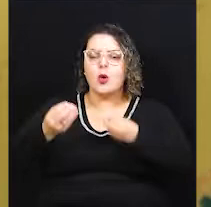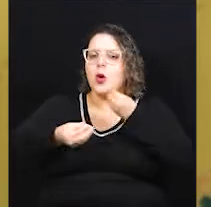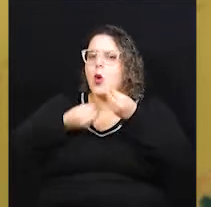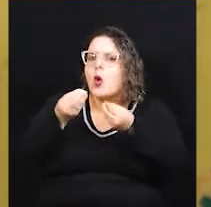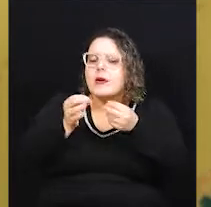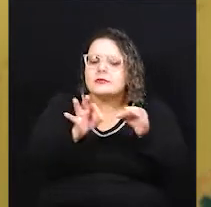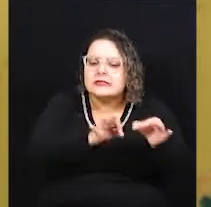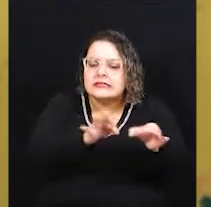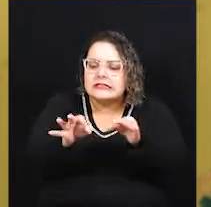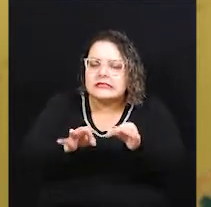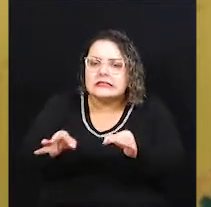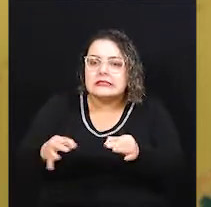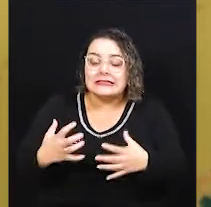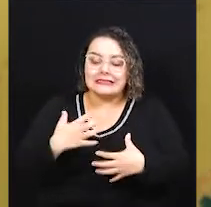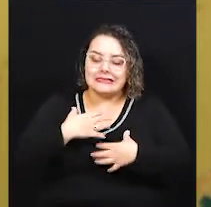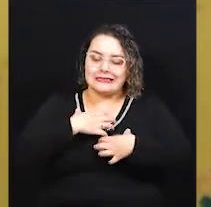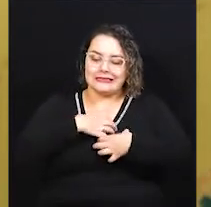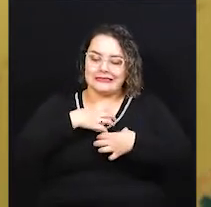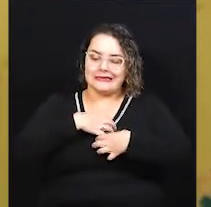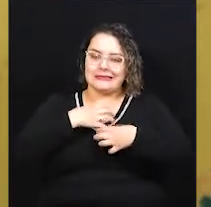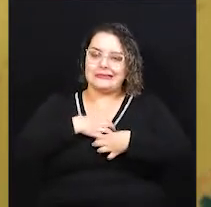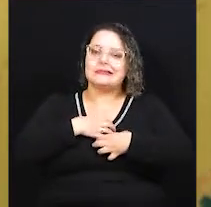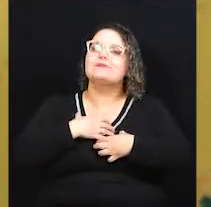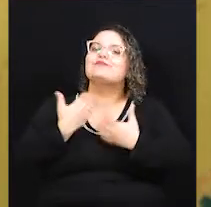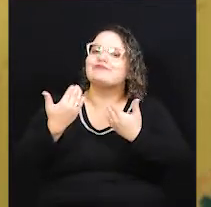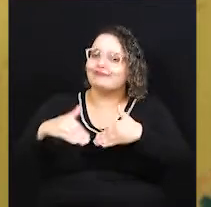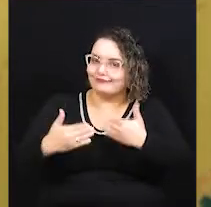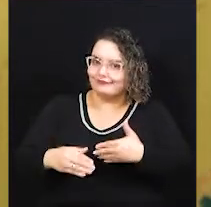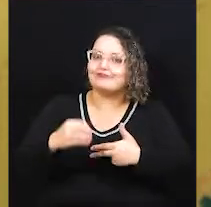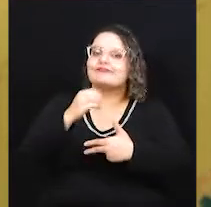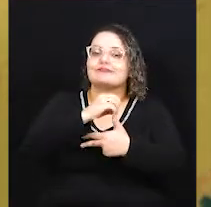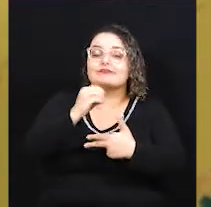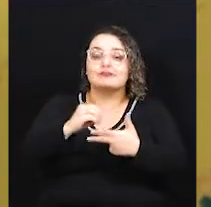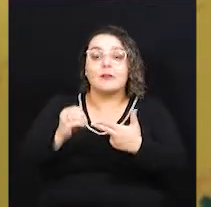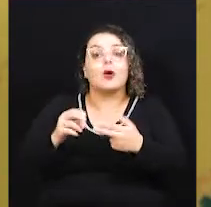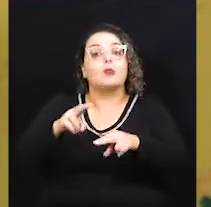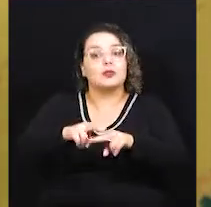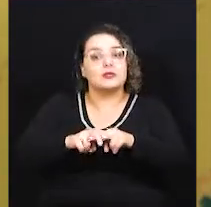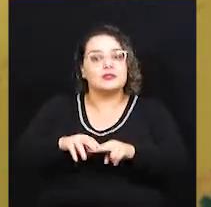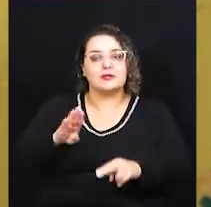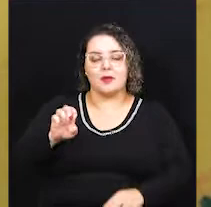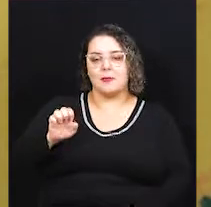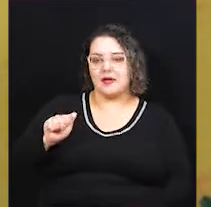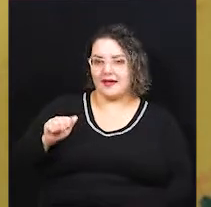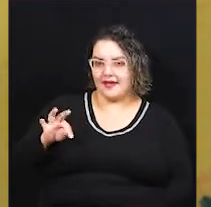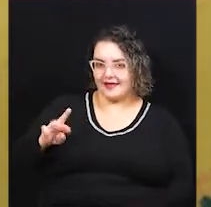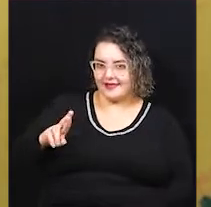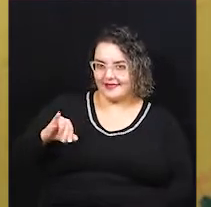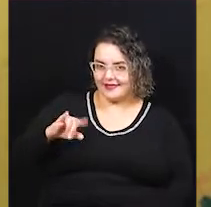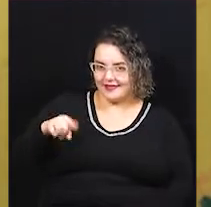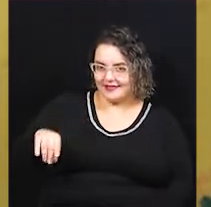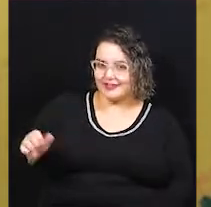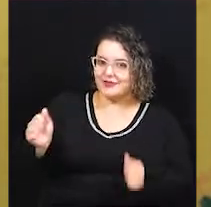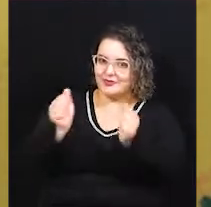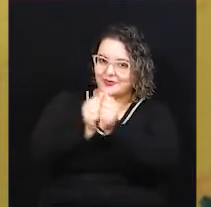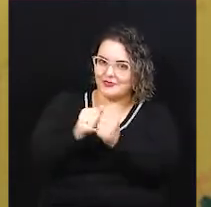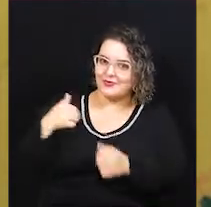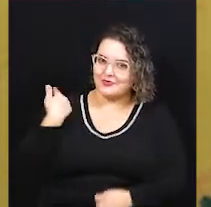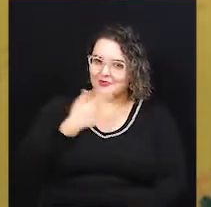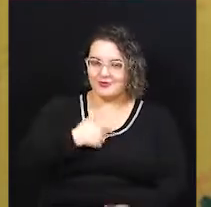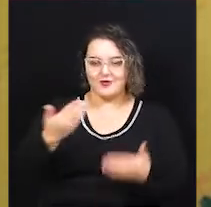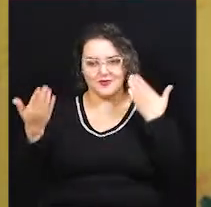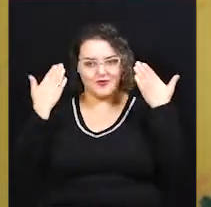se preparar emocionalmente para a prova do Enem. Por isso a Beatriz está conosco,